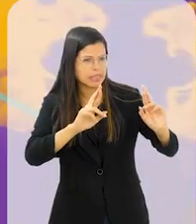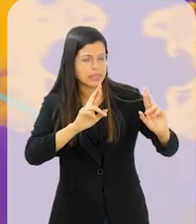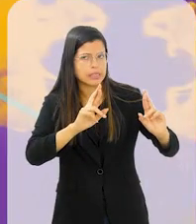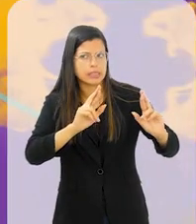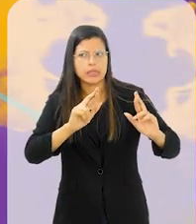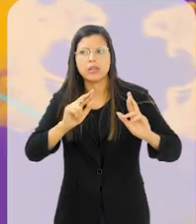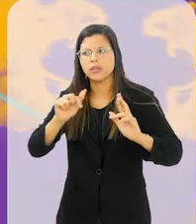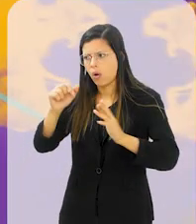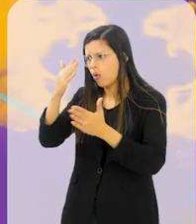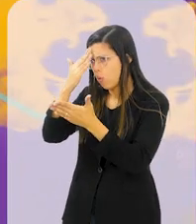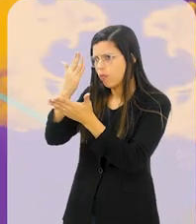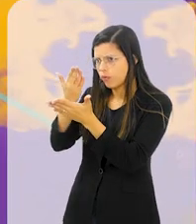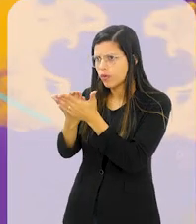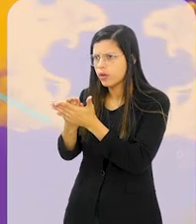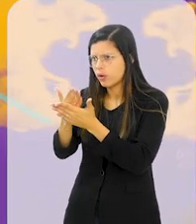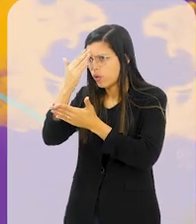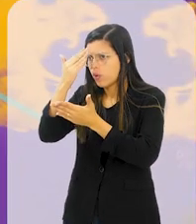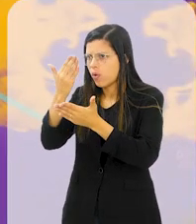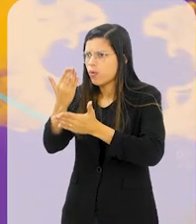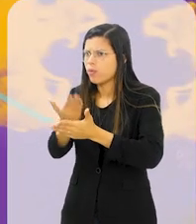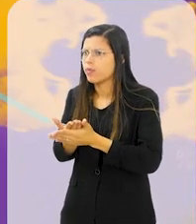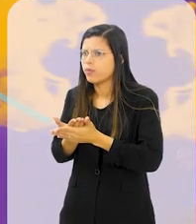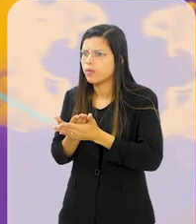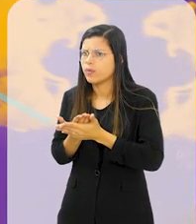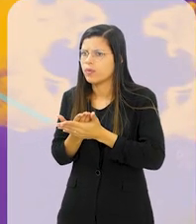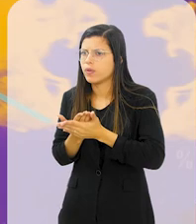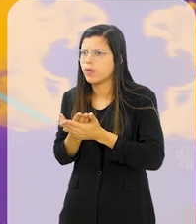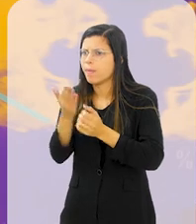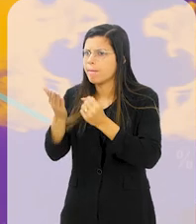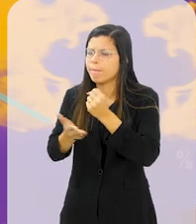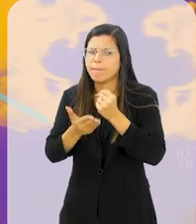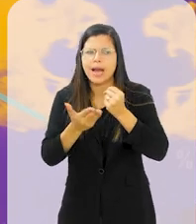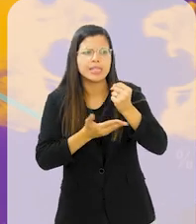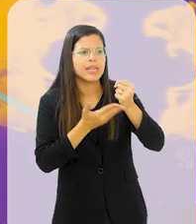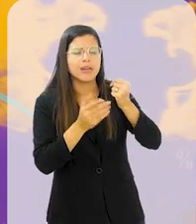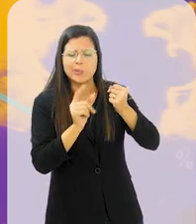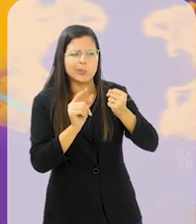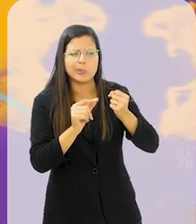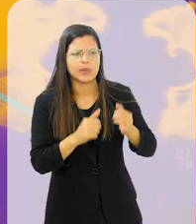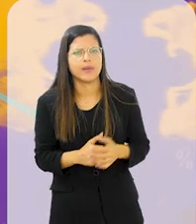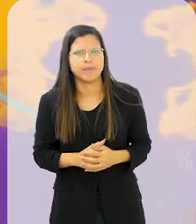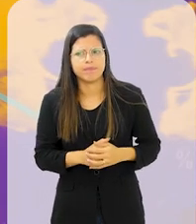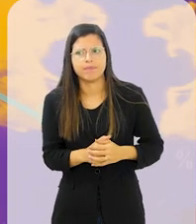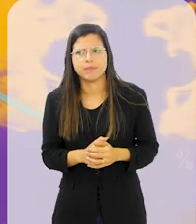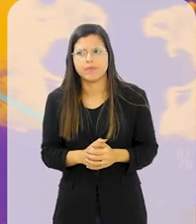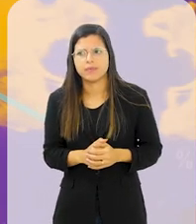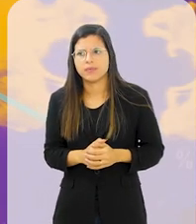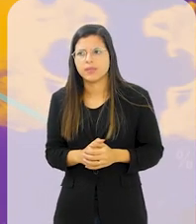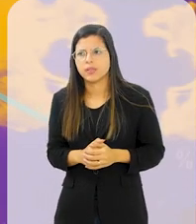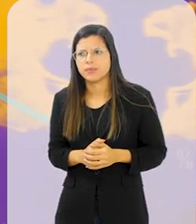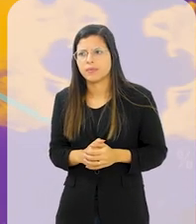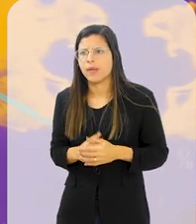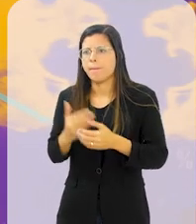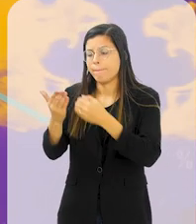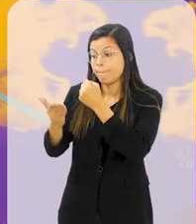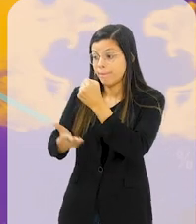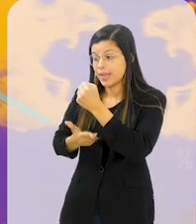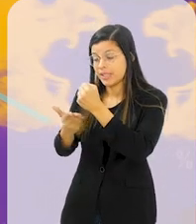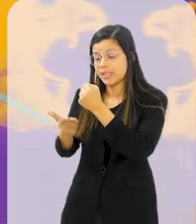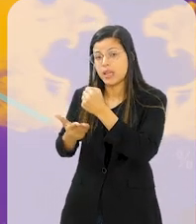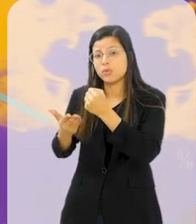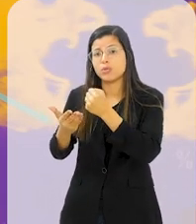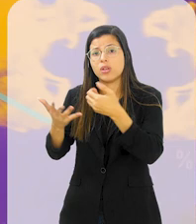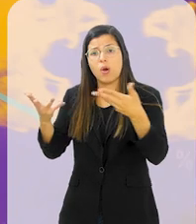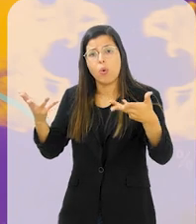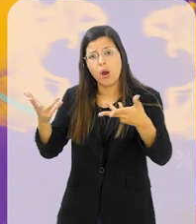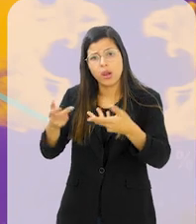confio. Você confia? Confio. Baseado em que você está confiando? Baseado em quê? Hã? Em que você está baseado? Baseado